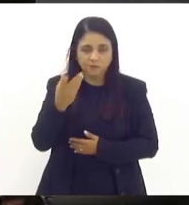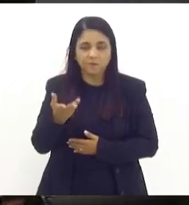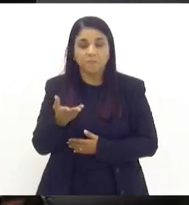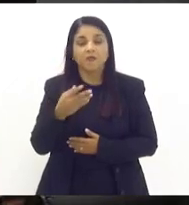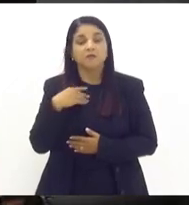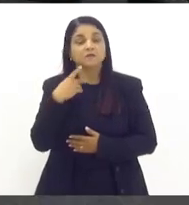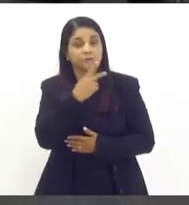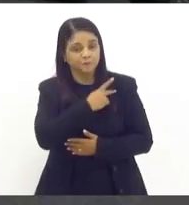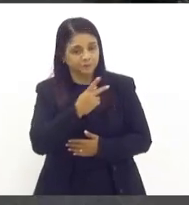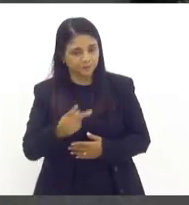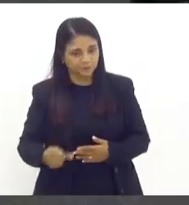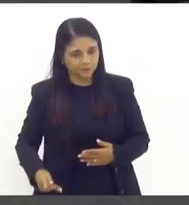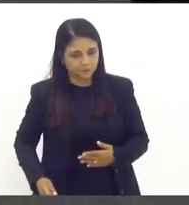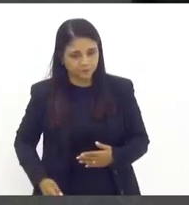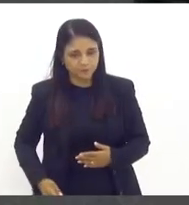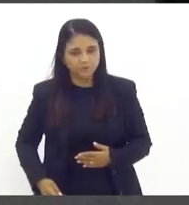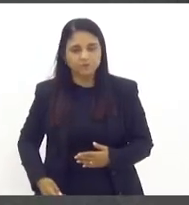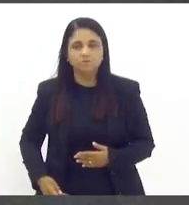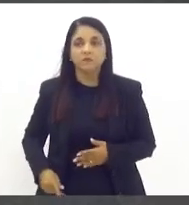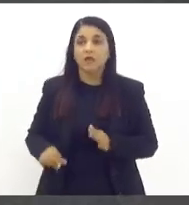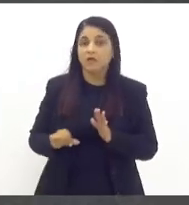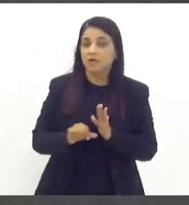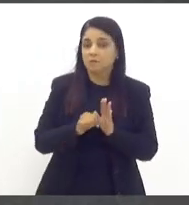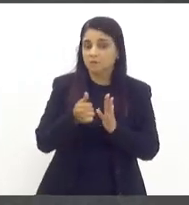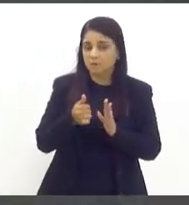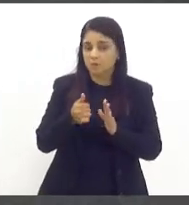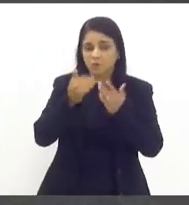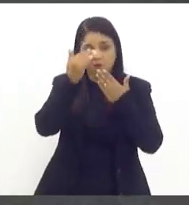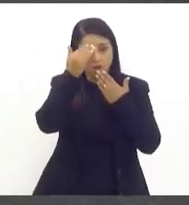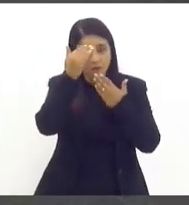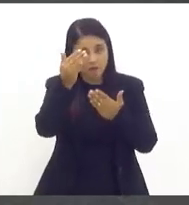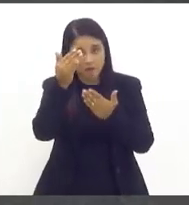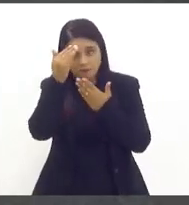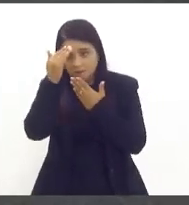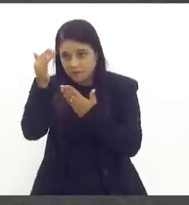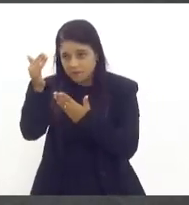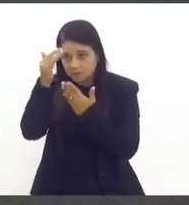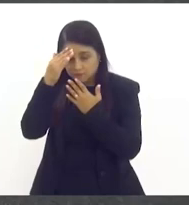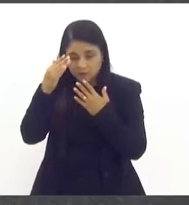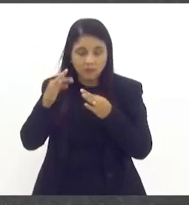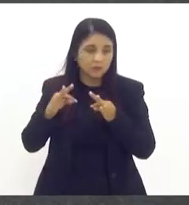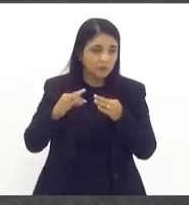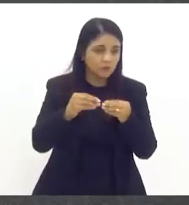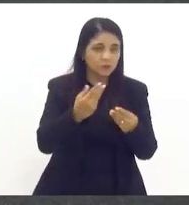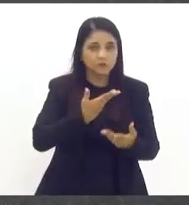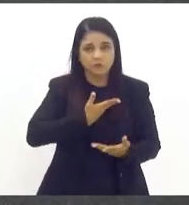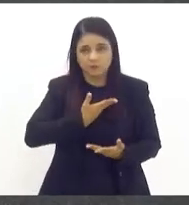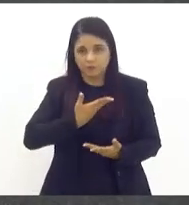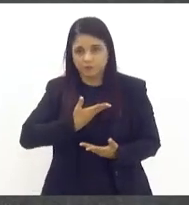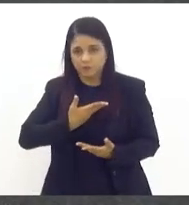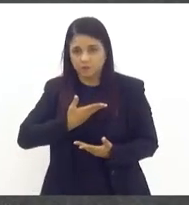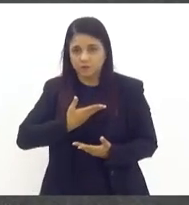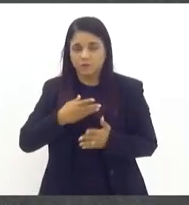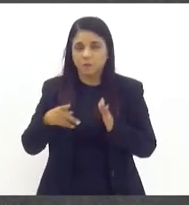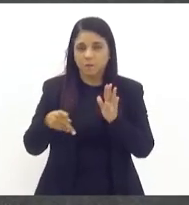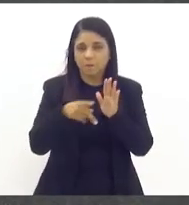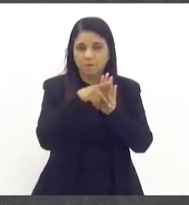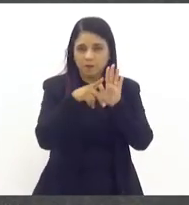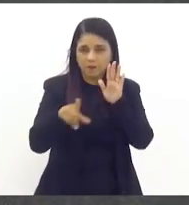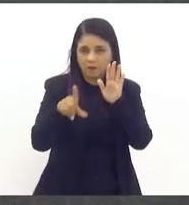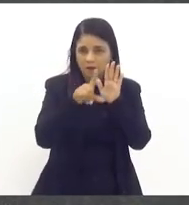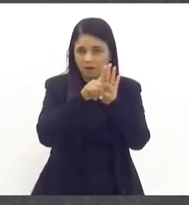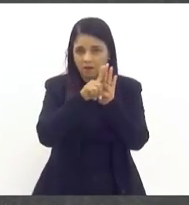senhor presidente queria em primeiro lugar agradecer a todos os colegas por onde o nosso pele passou